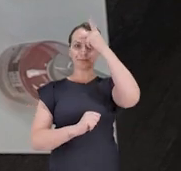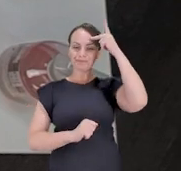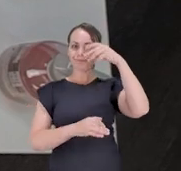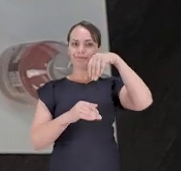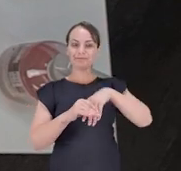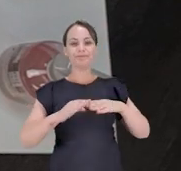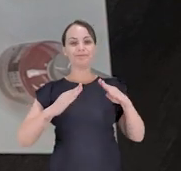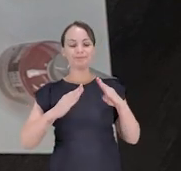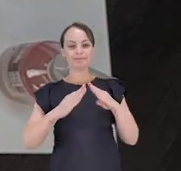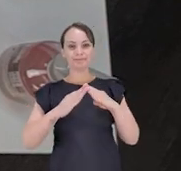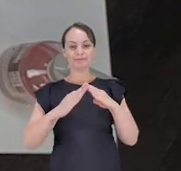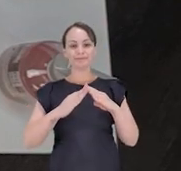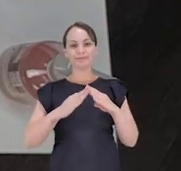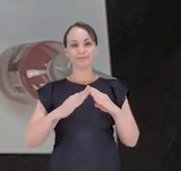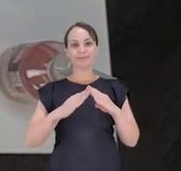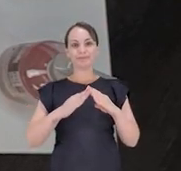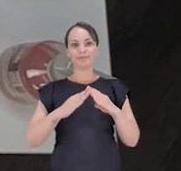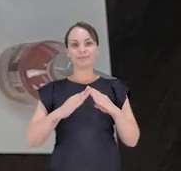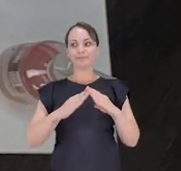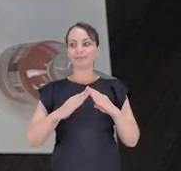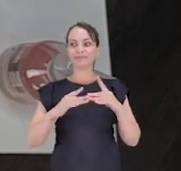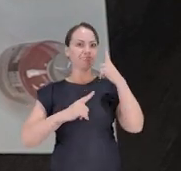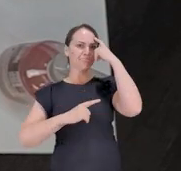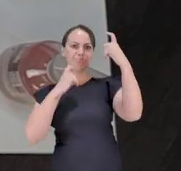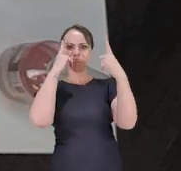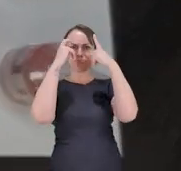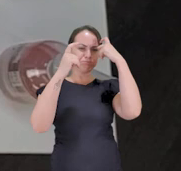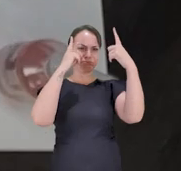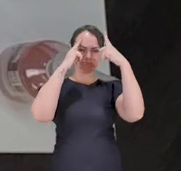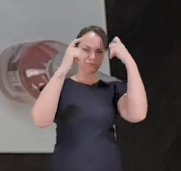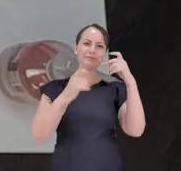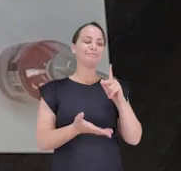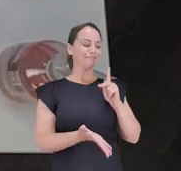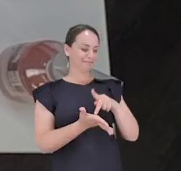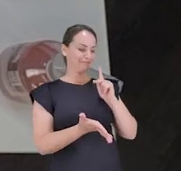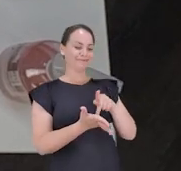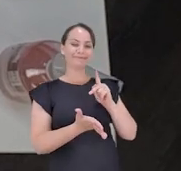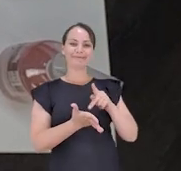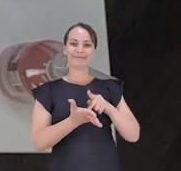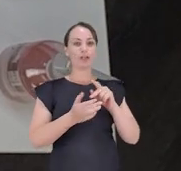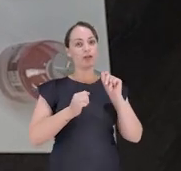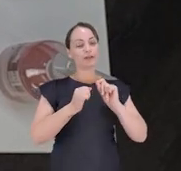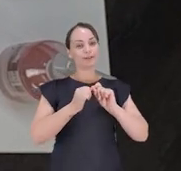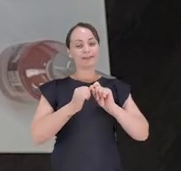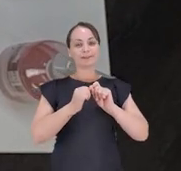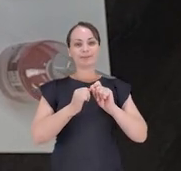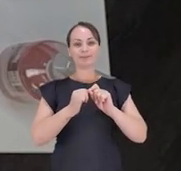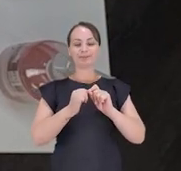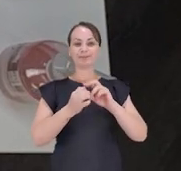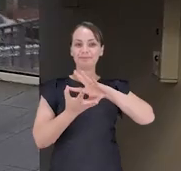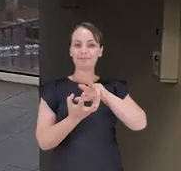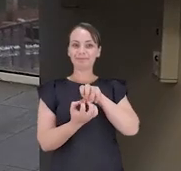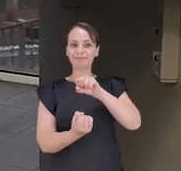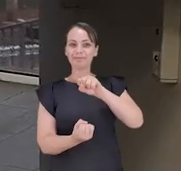pode... Sim. Soltar a criatividade. Soltar a criatividade, exatamente. E fazer os nossos slimes. Eu